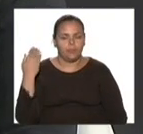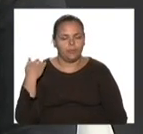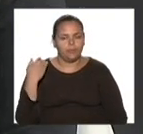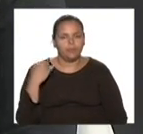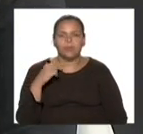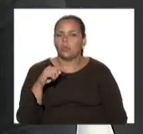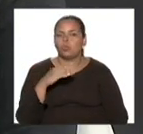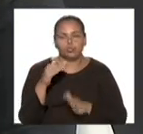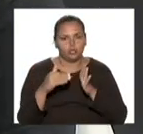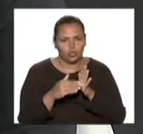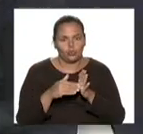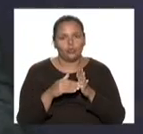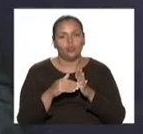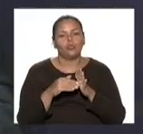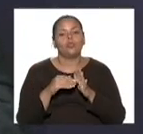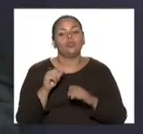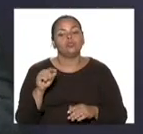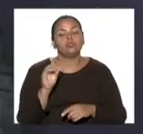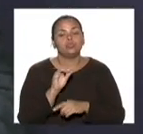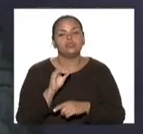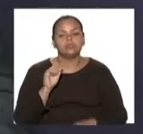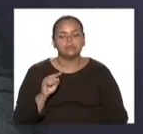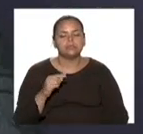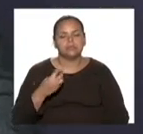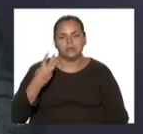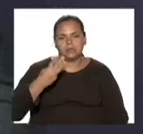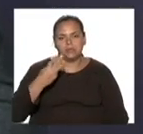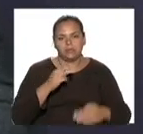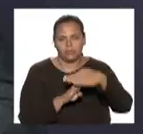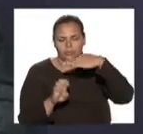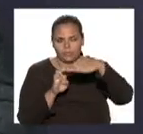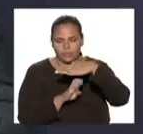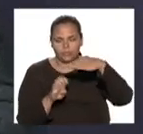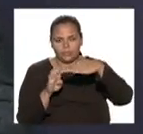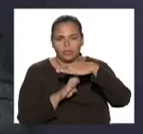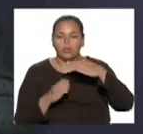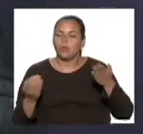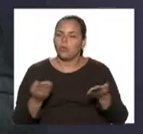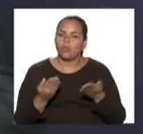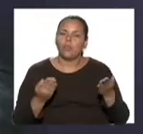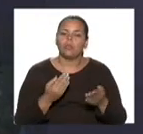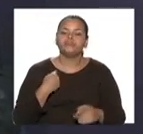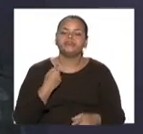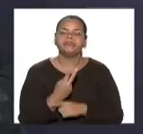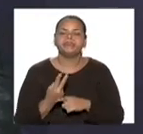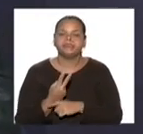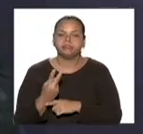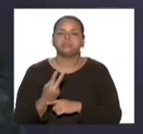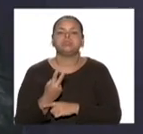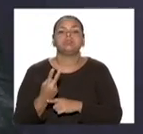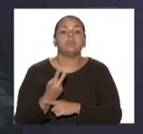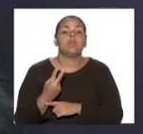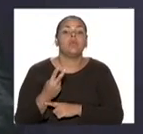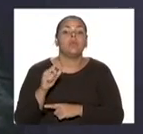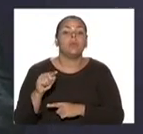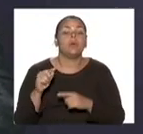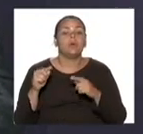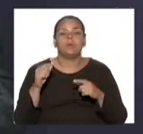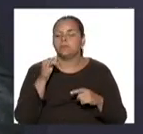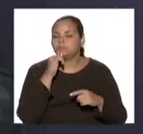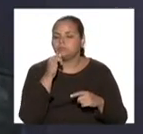funcionários terceirizados. Antes todos terceirizados, através das organizações sociais. Então ele está buscando uma fórmula